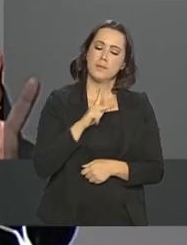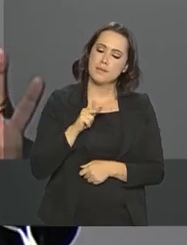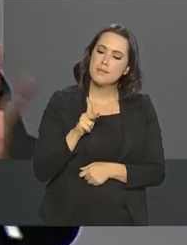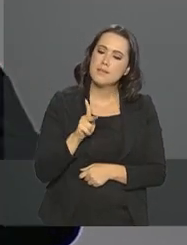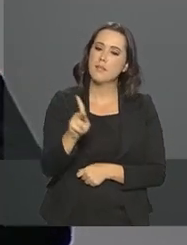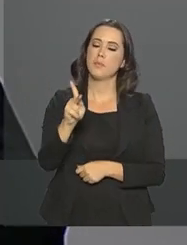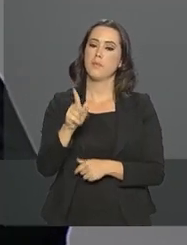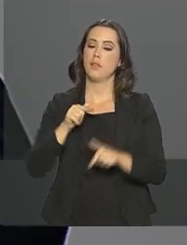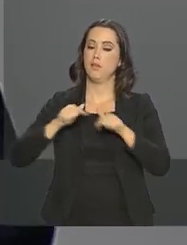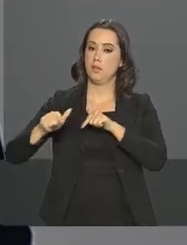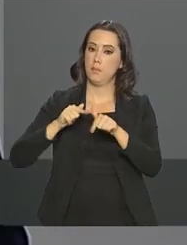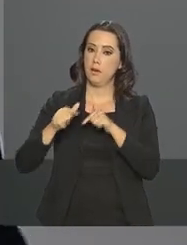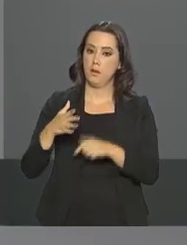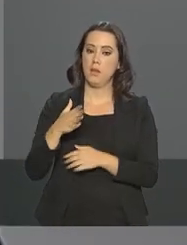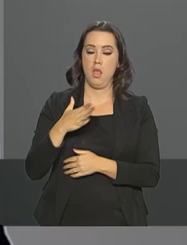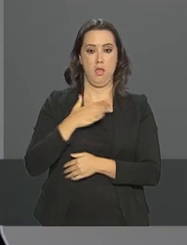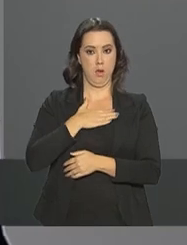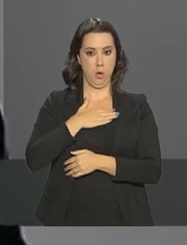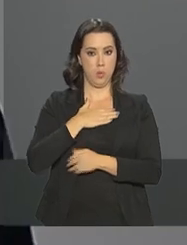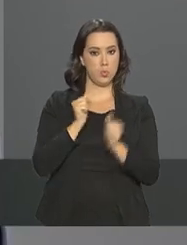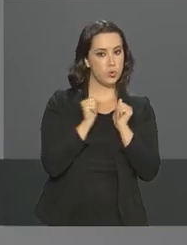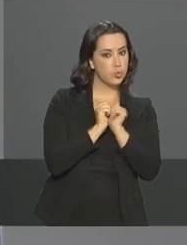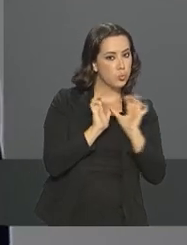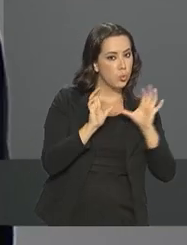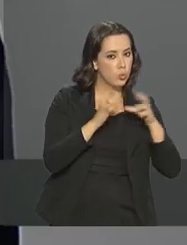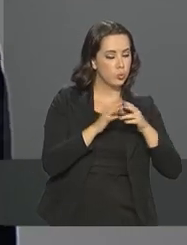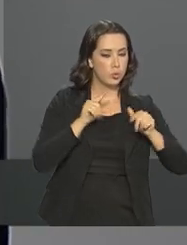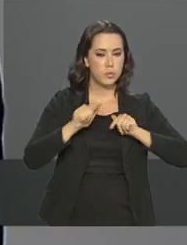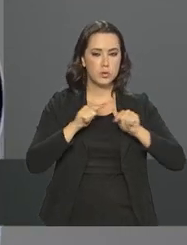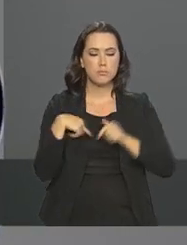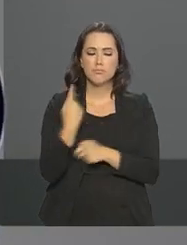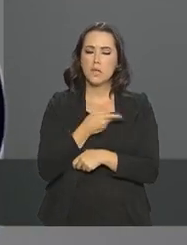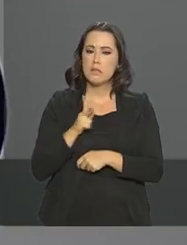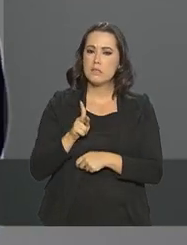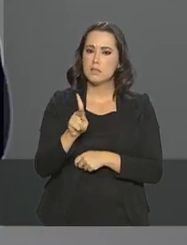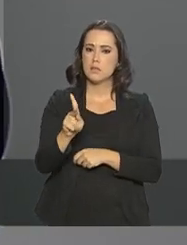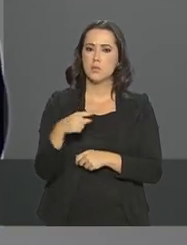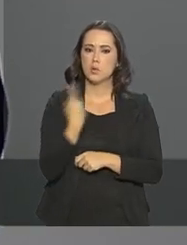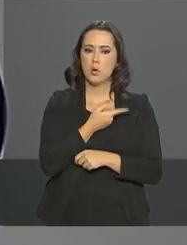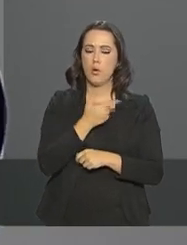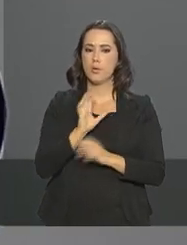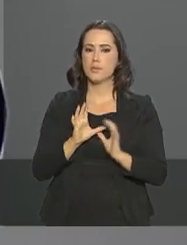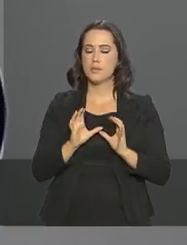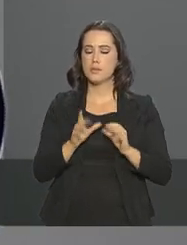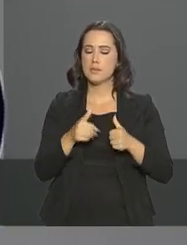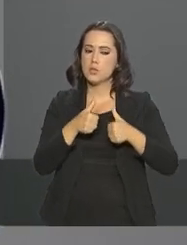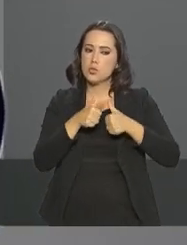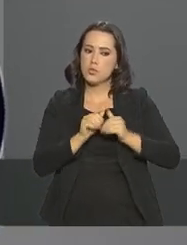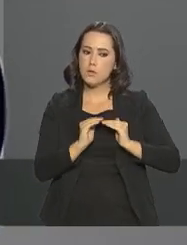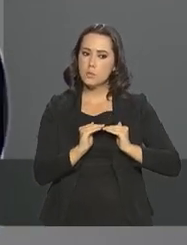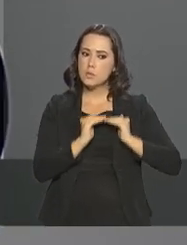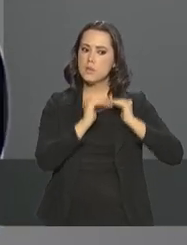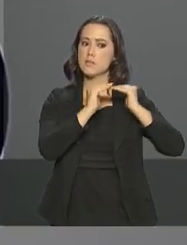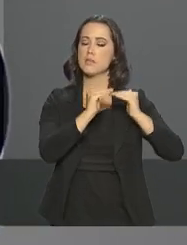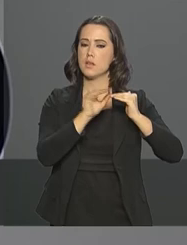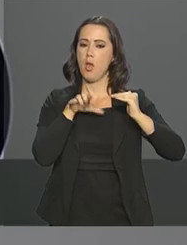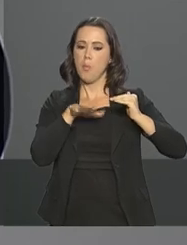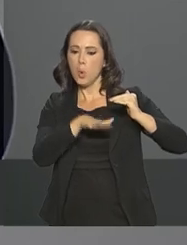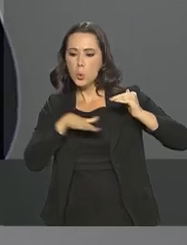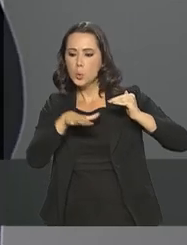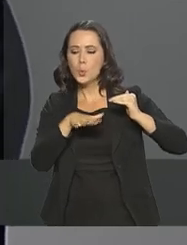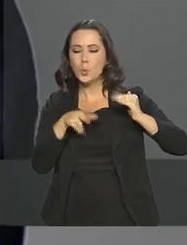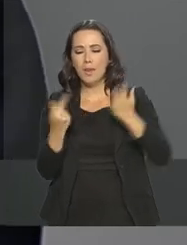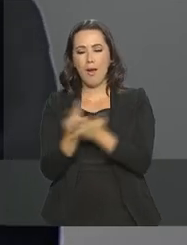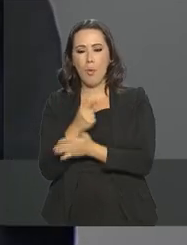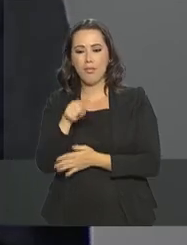eu ea minha equipe nós sempre soubemos ficar acima dos acontecimentos que quando você se envolve